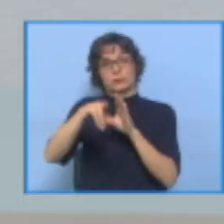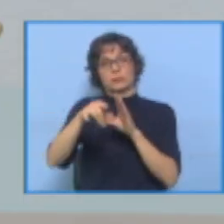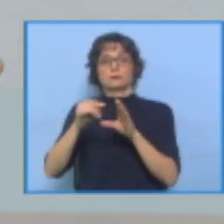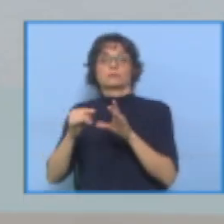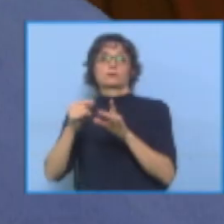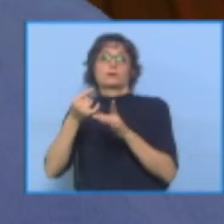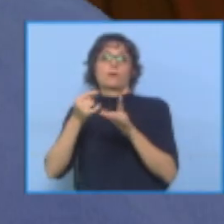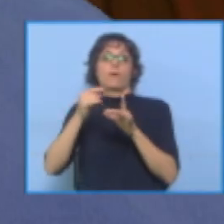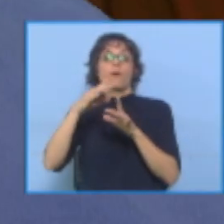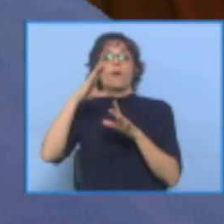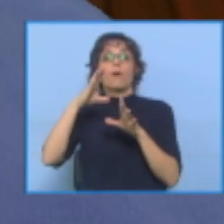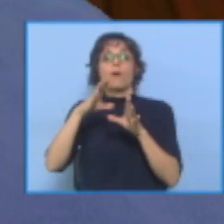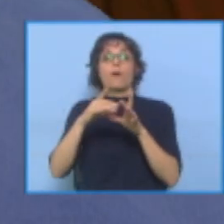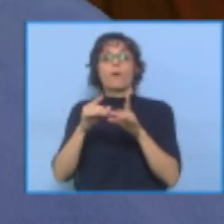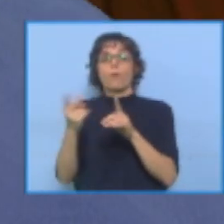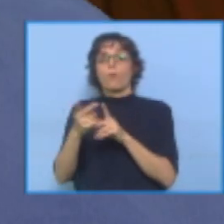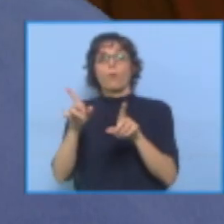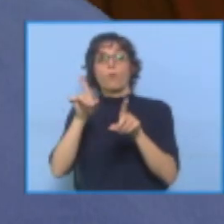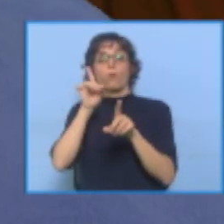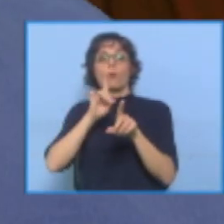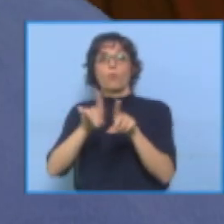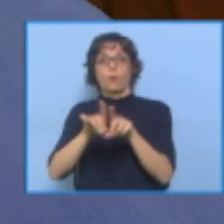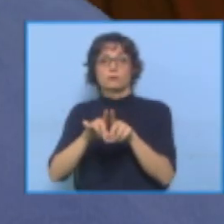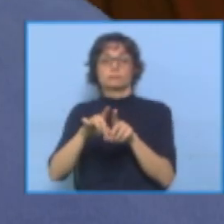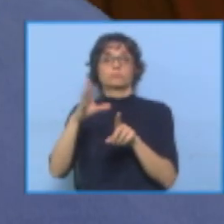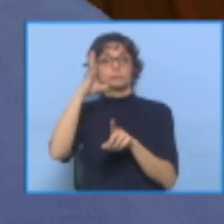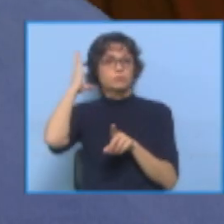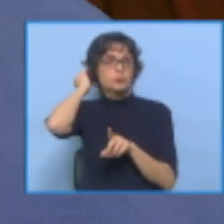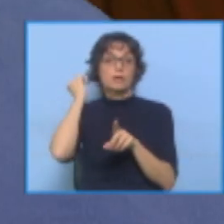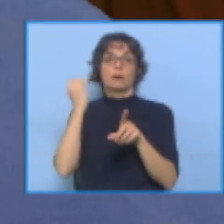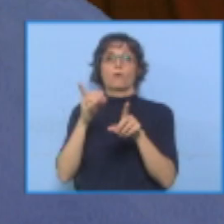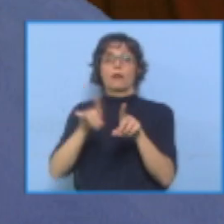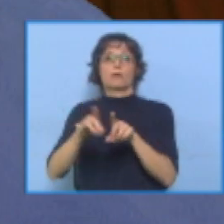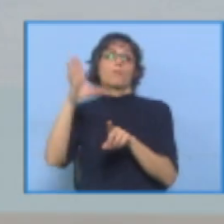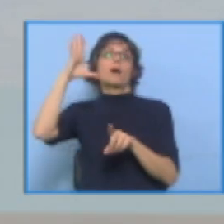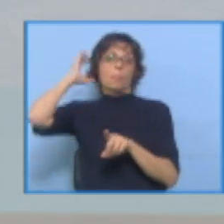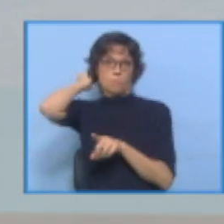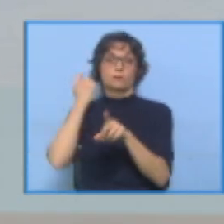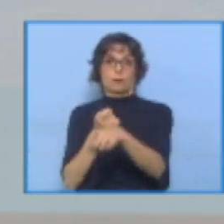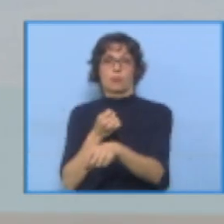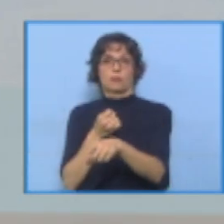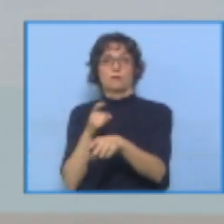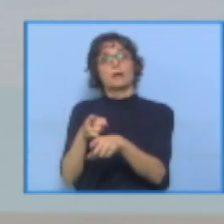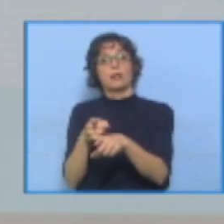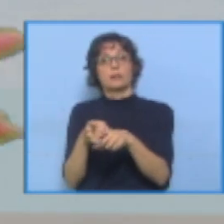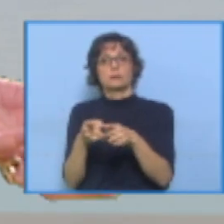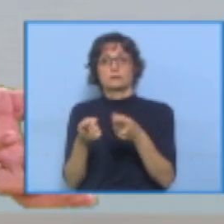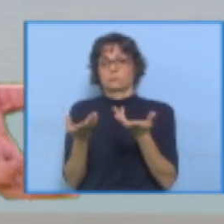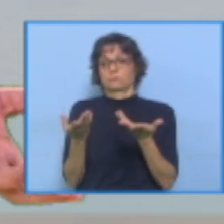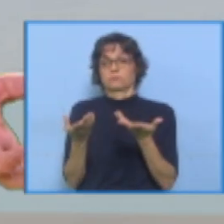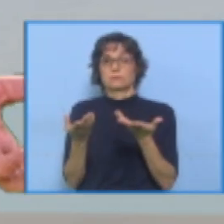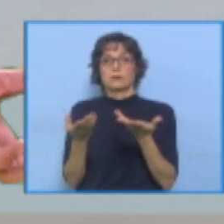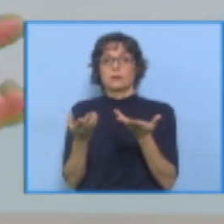escassez de quadros do Bloco de Esquerda, seria normalíssimo e o mérito das duas não